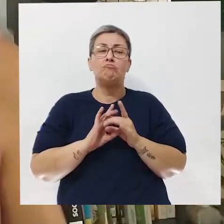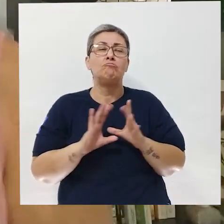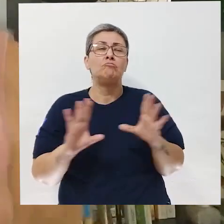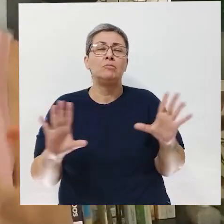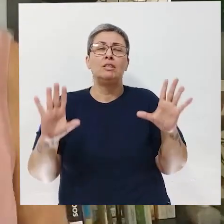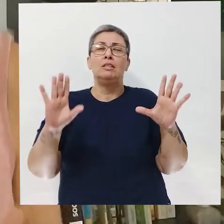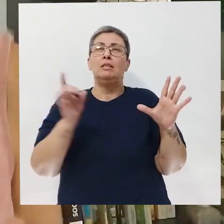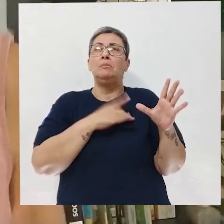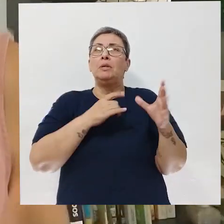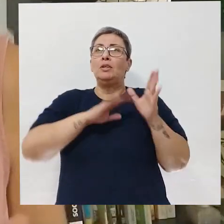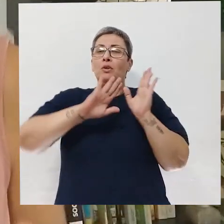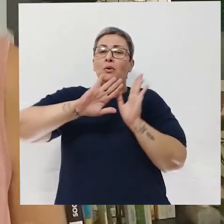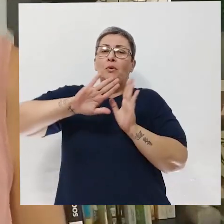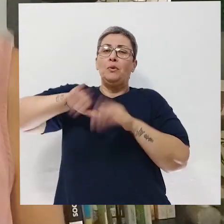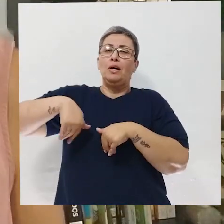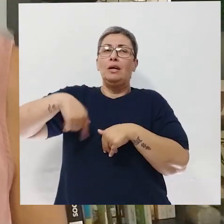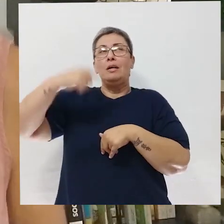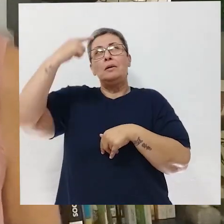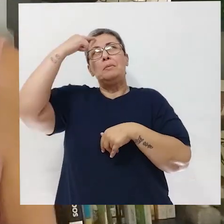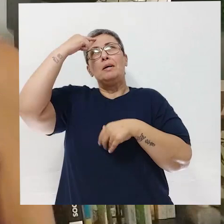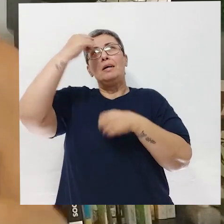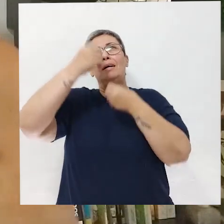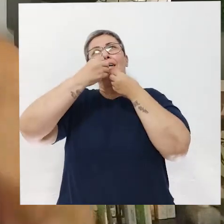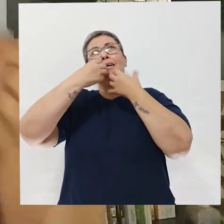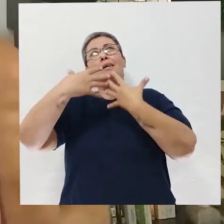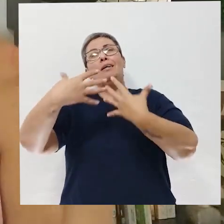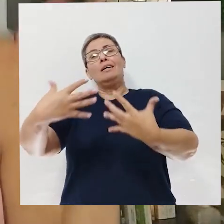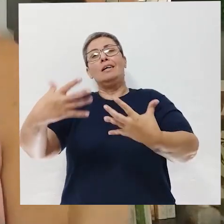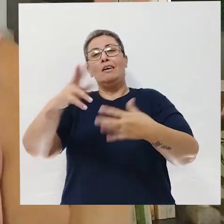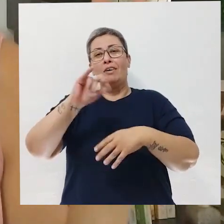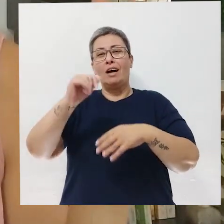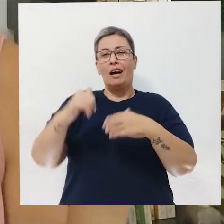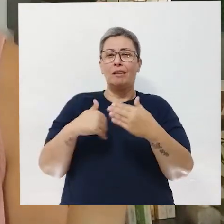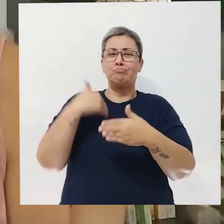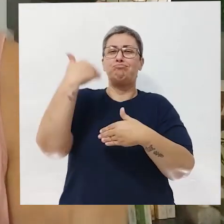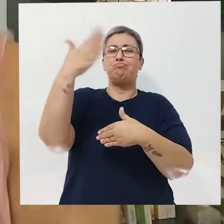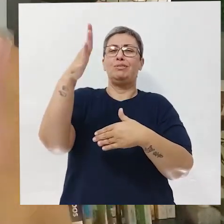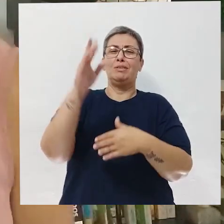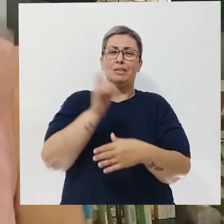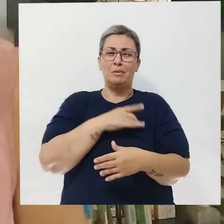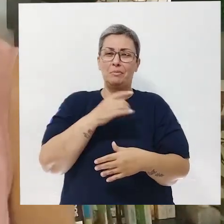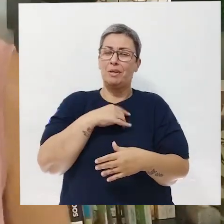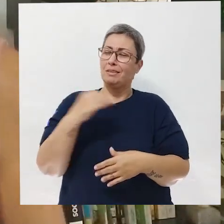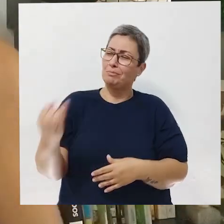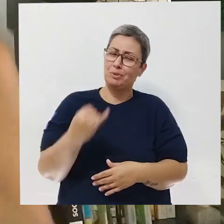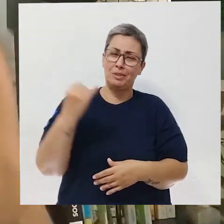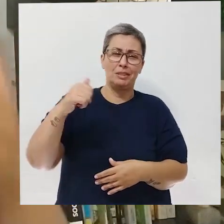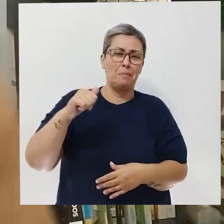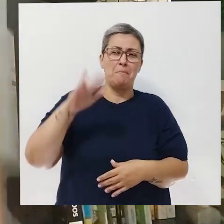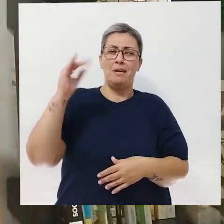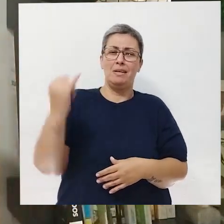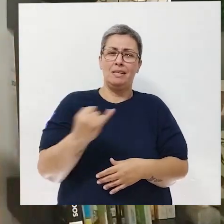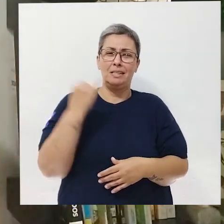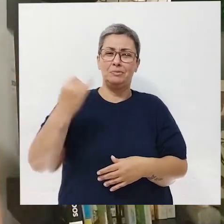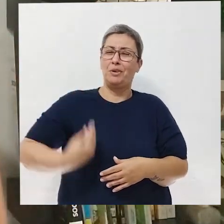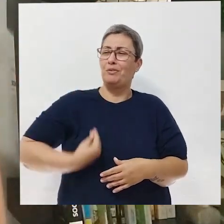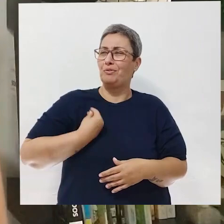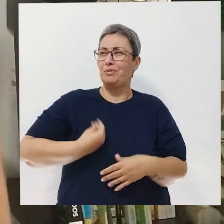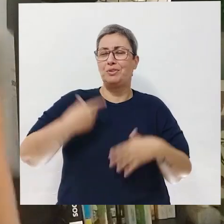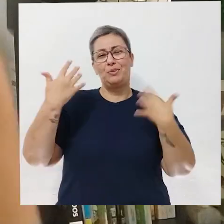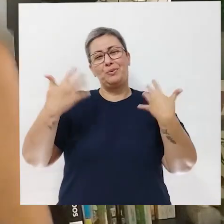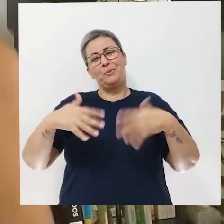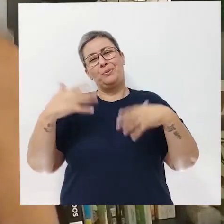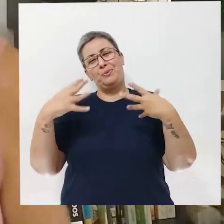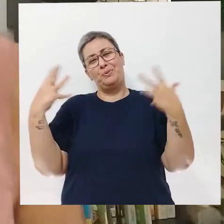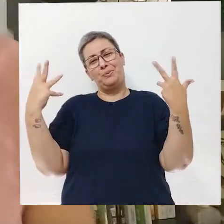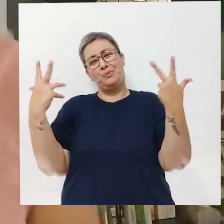agulha. Pense no que é bom, né? E pense que vai além desse medo, que essa importância vai além desse medo, porque tem uma vida cheia de encantos